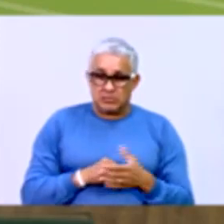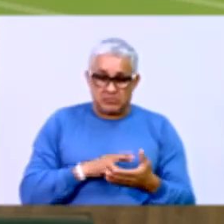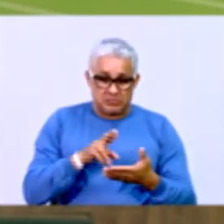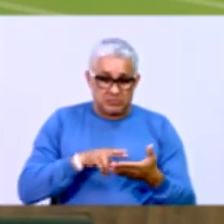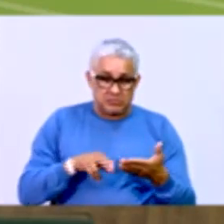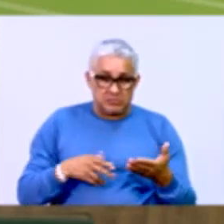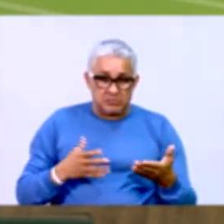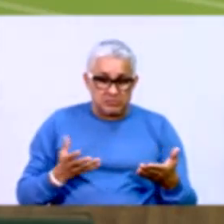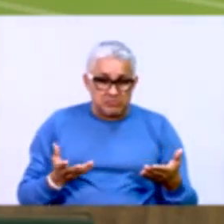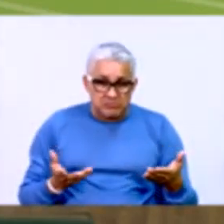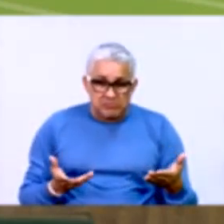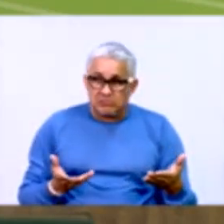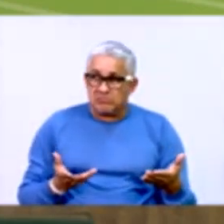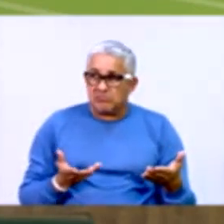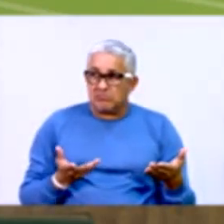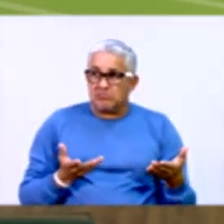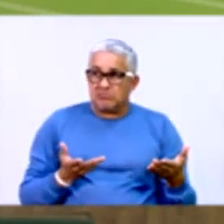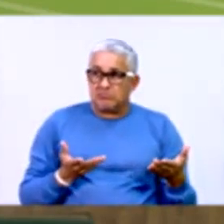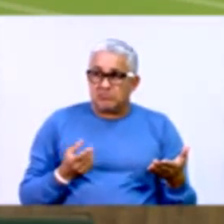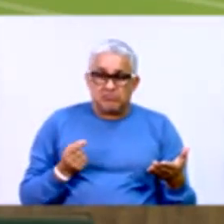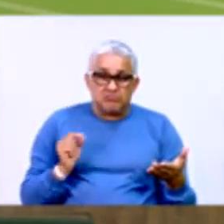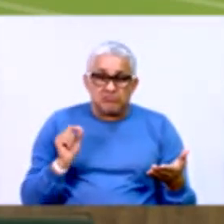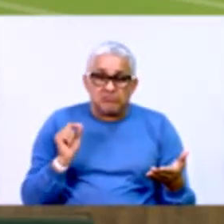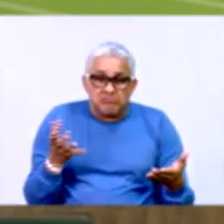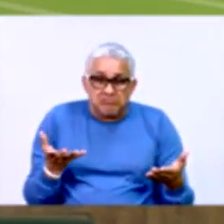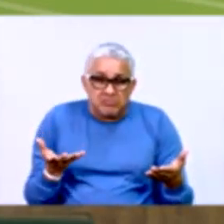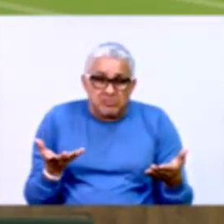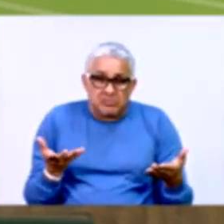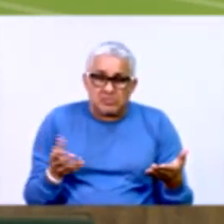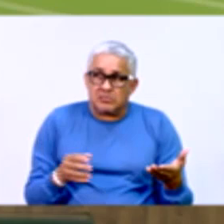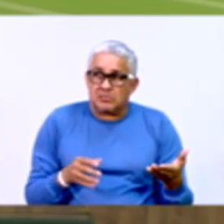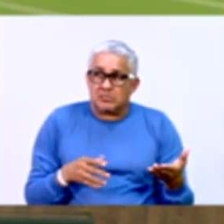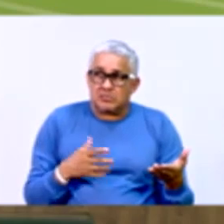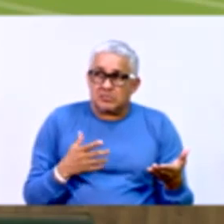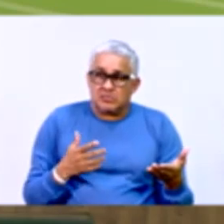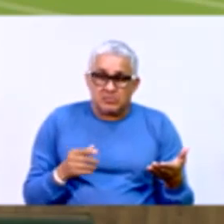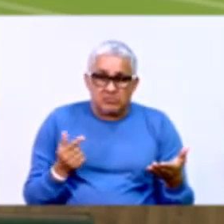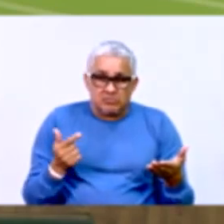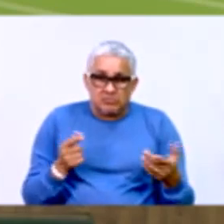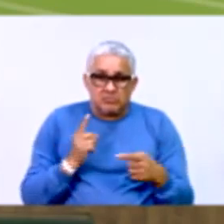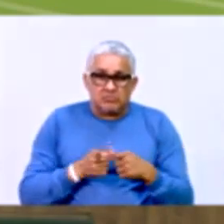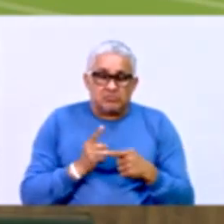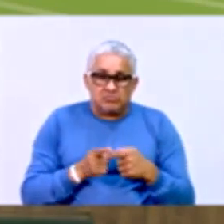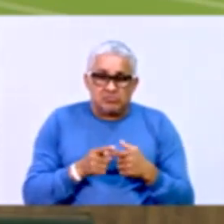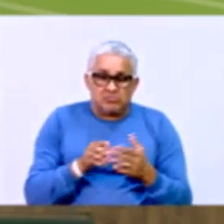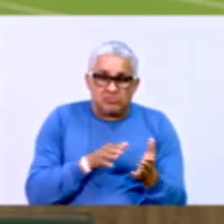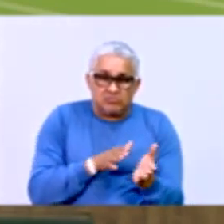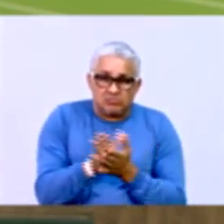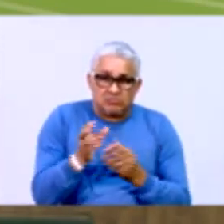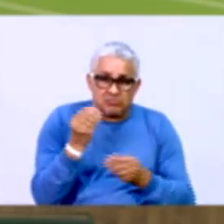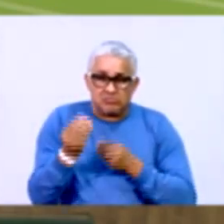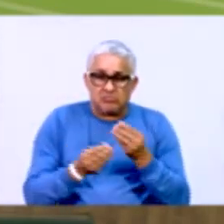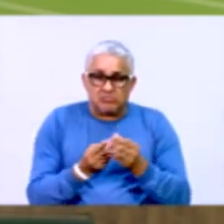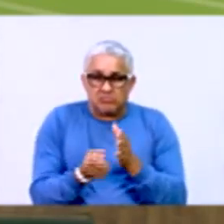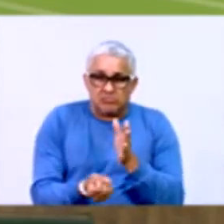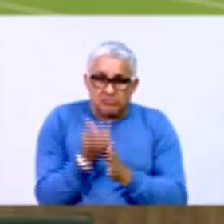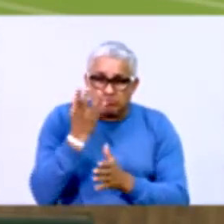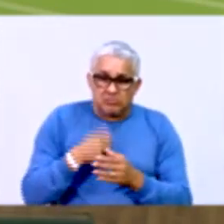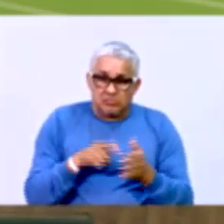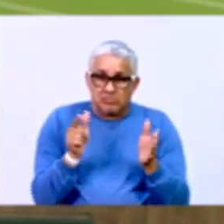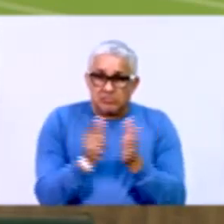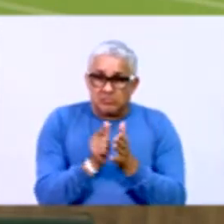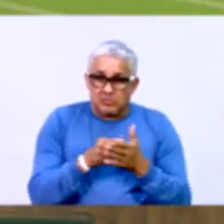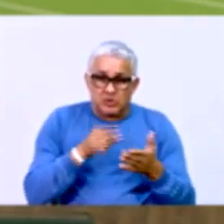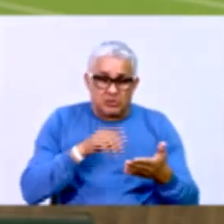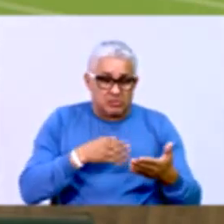Eu vou estar analisando exatamente o que foi gerado, né? Não tem por que foi gerado, como é que foi gerado. Então eu estou pegando o papel e estou